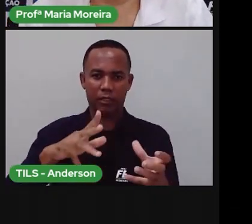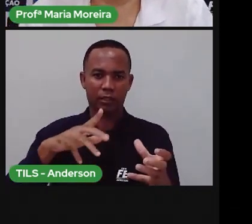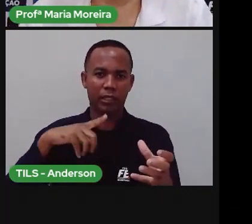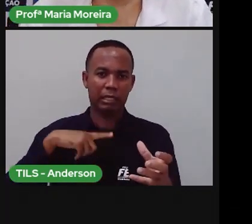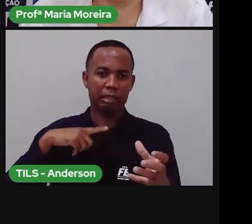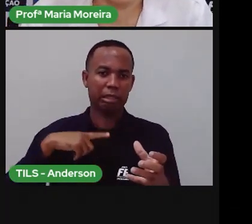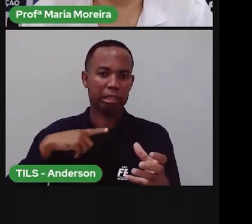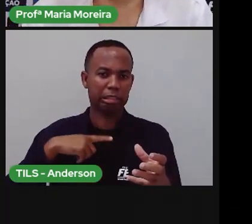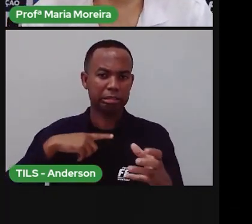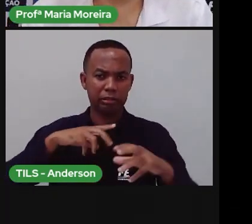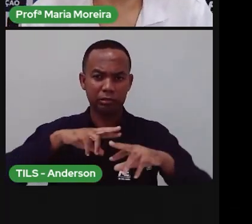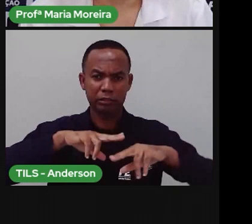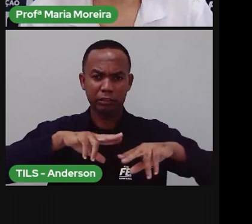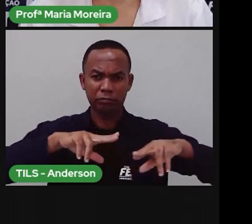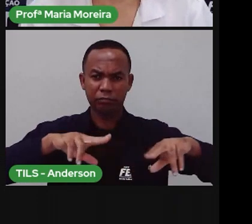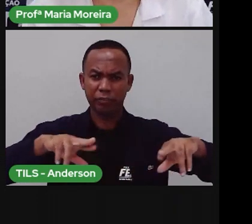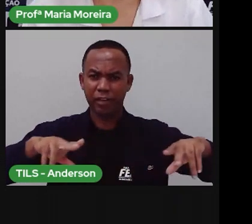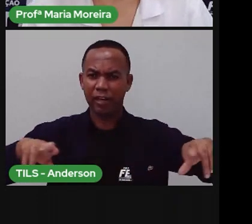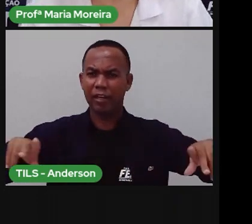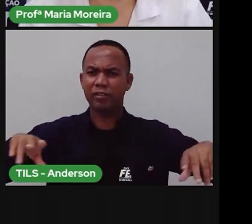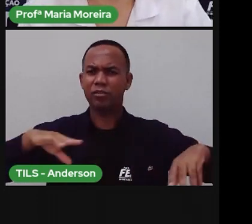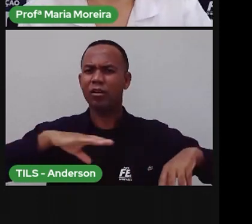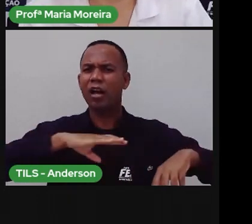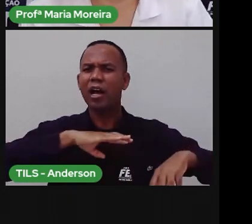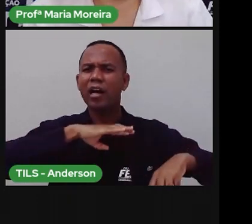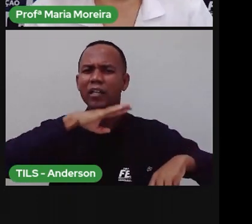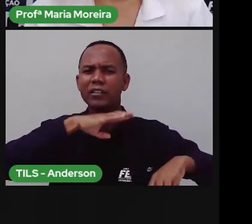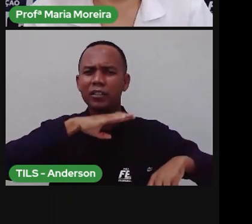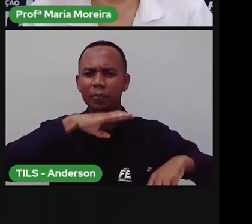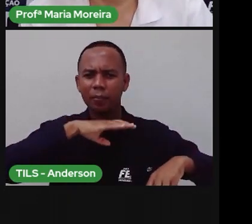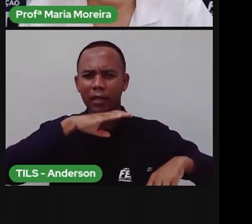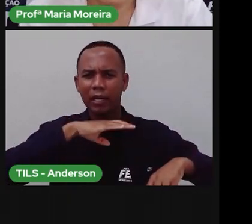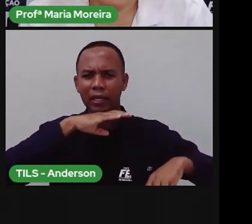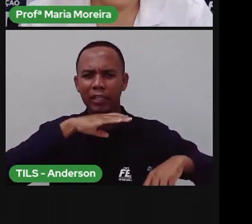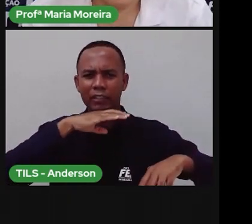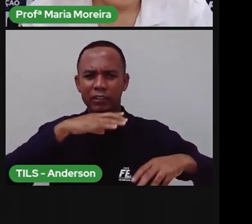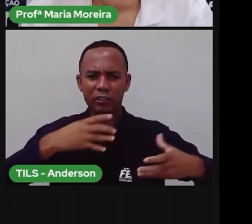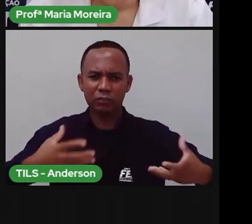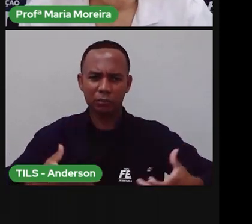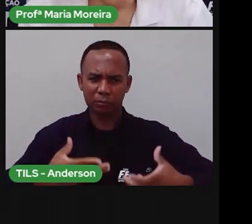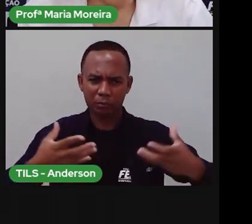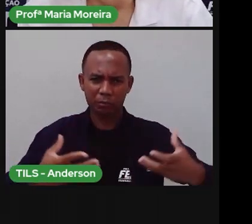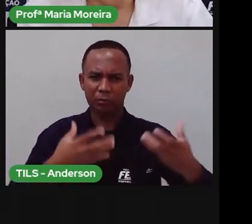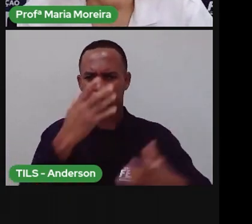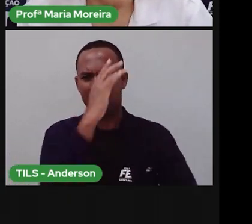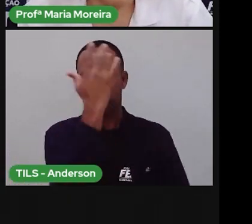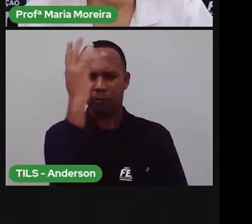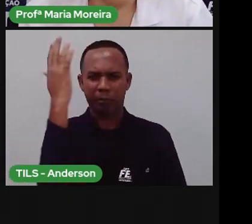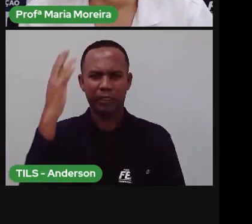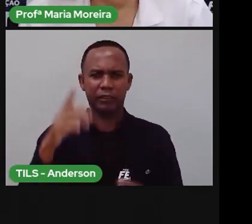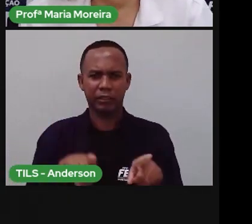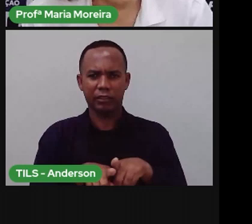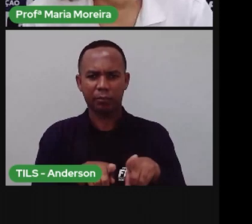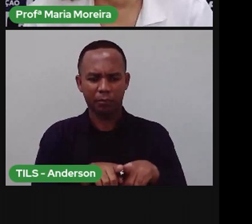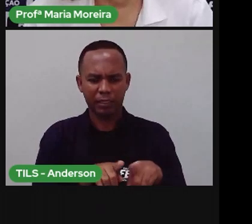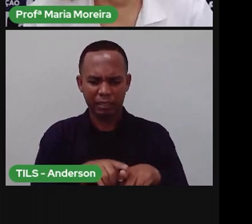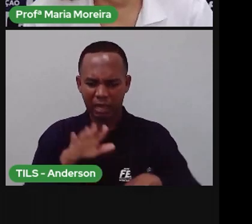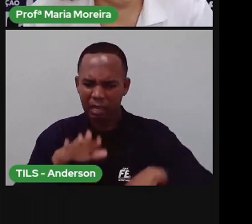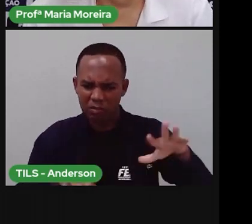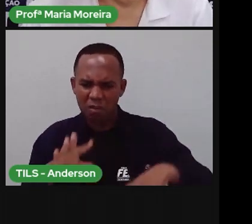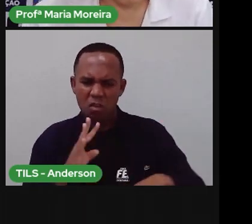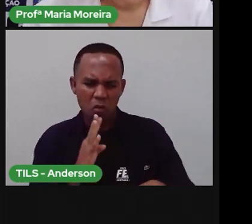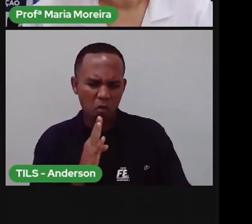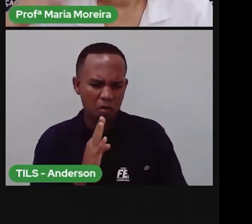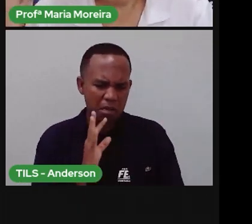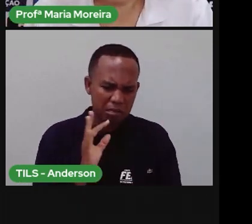uma infinidade de o quê? De espécies de animais e vegetais. Uma boa parte ainda desconhecida pelo